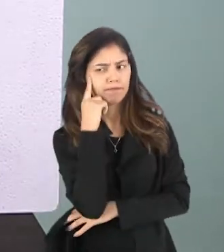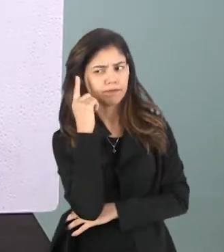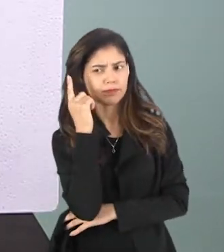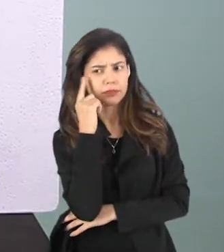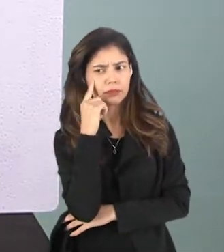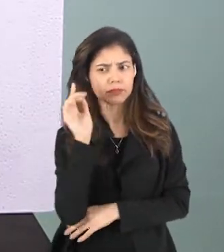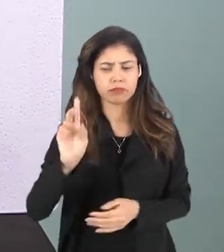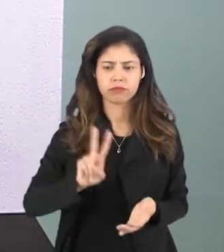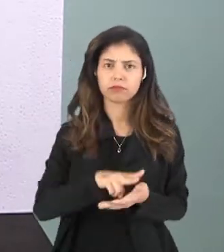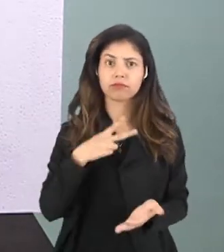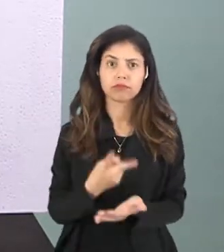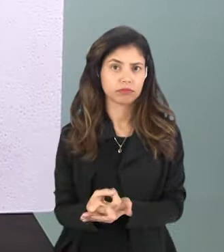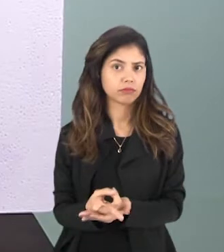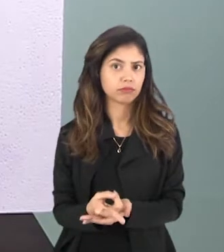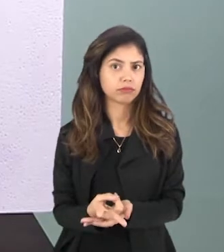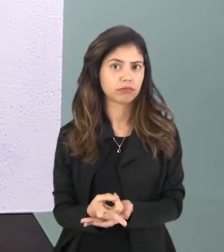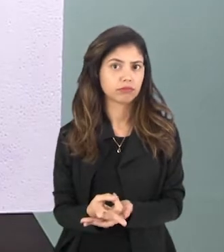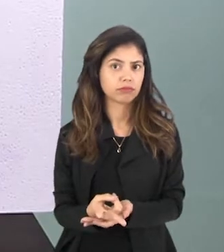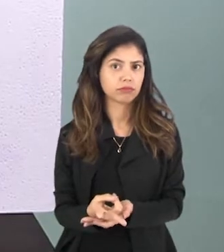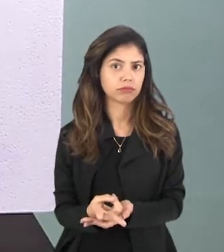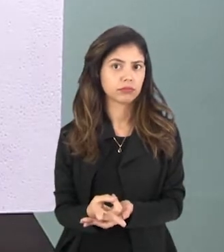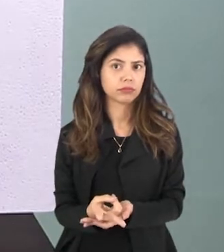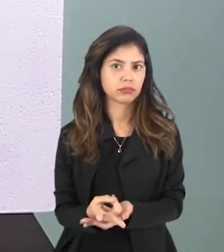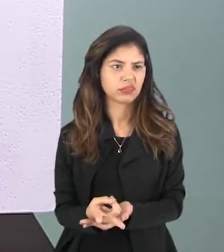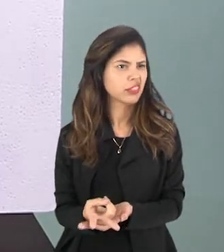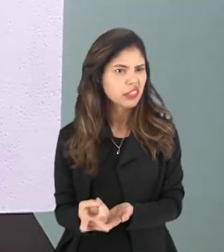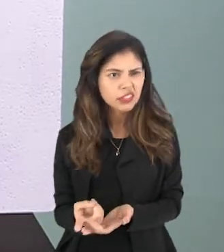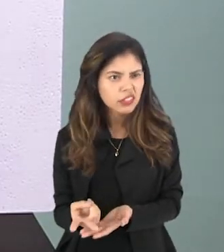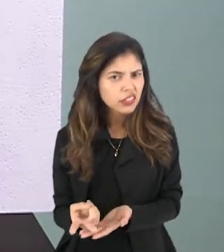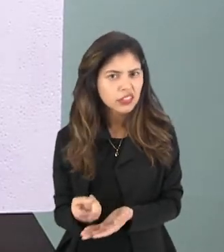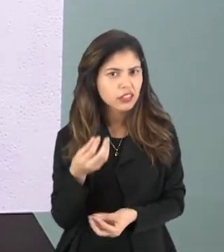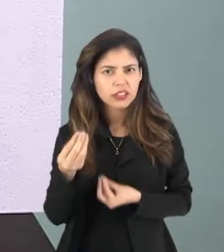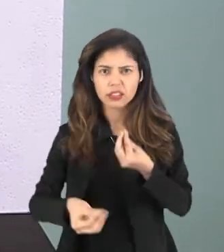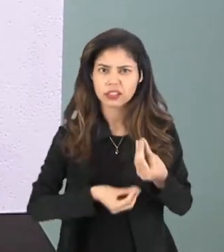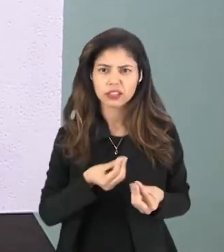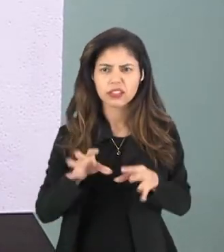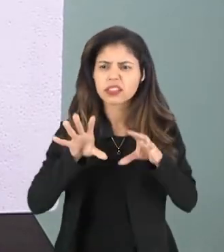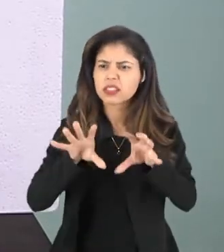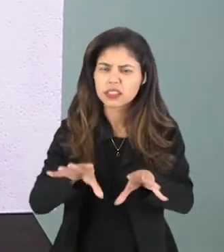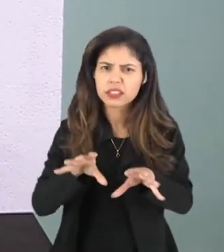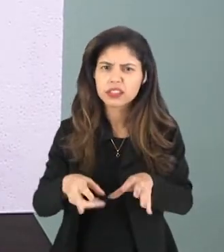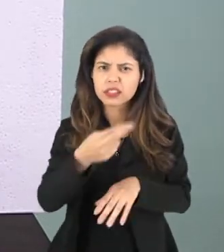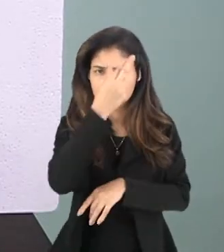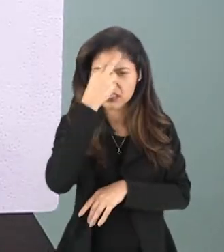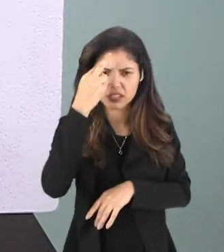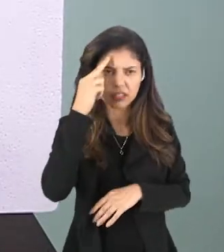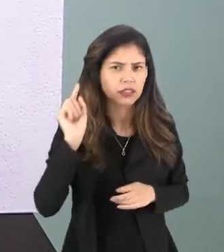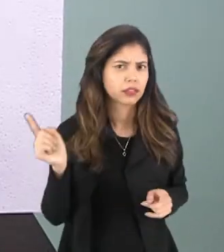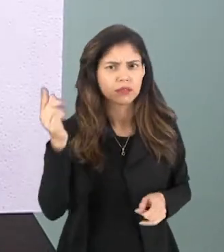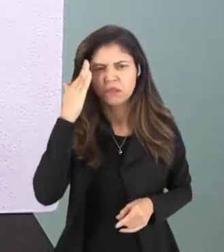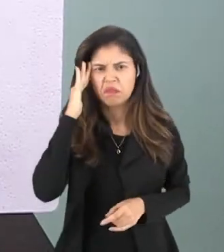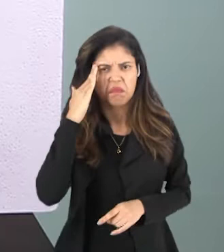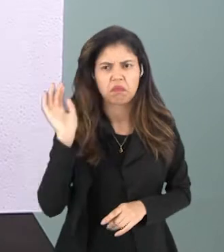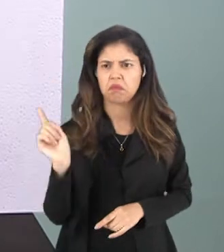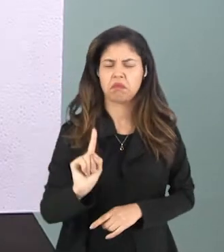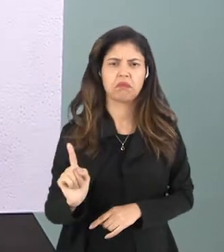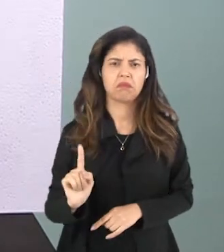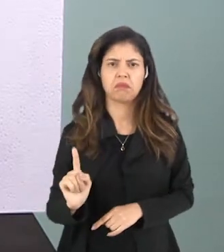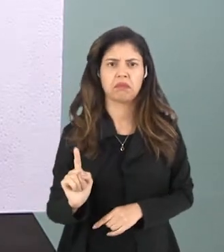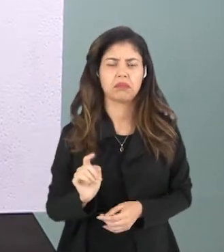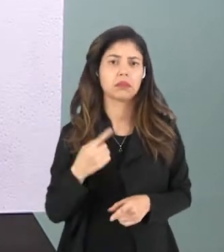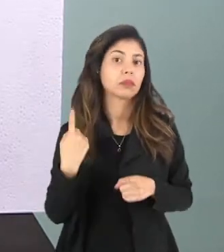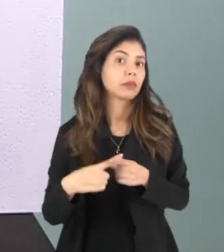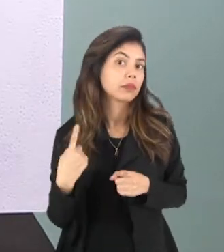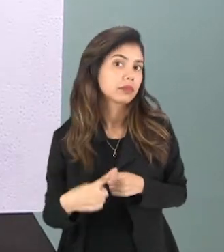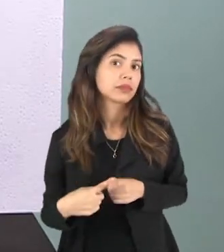ele caiu não há como assim história é essa não entendi